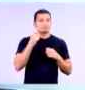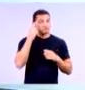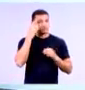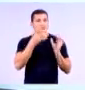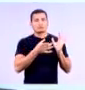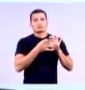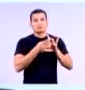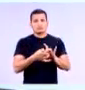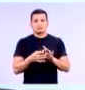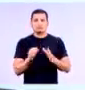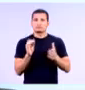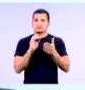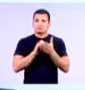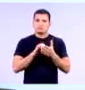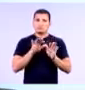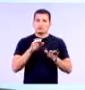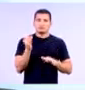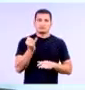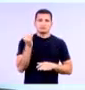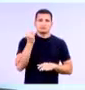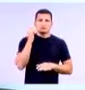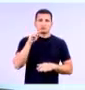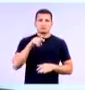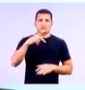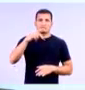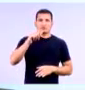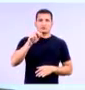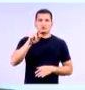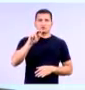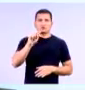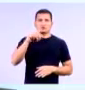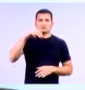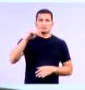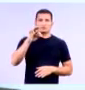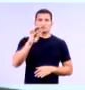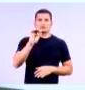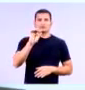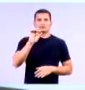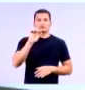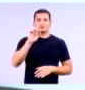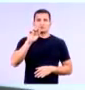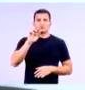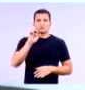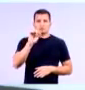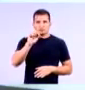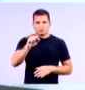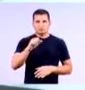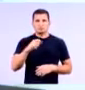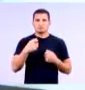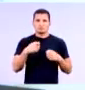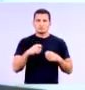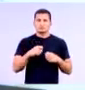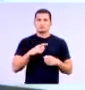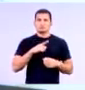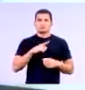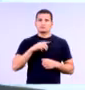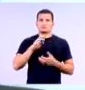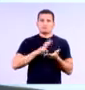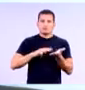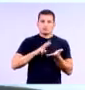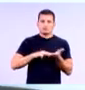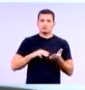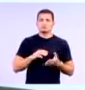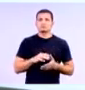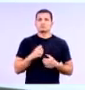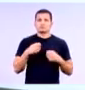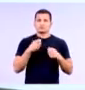aí. Mas o importante é que os parâmetros, eles fazem parte de um método, quanto o método precisa dessas informações para ser executado.